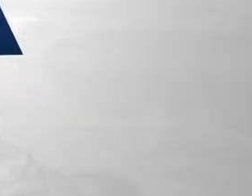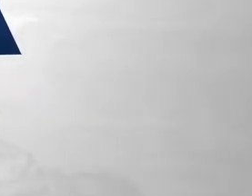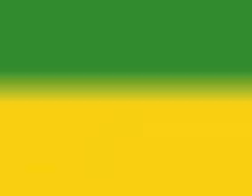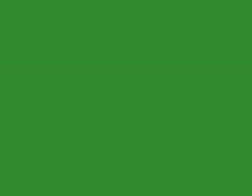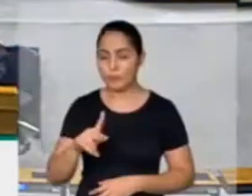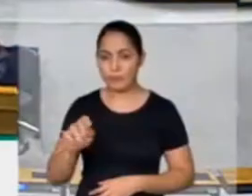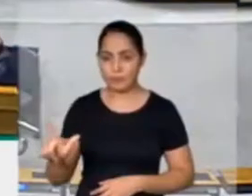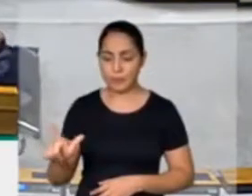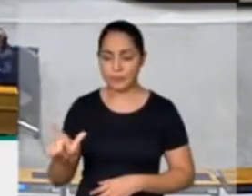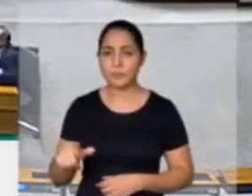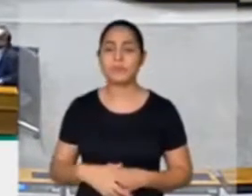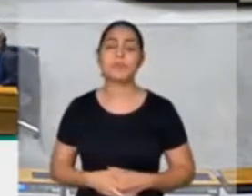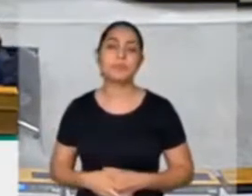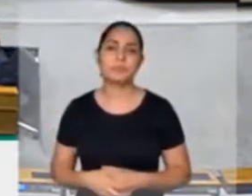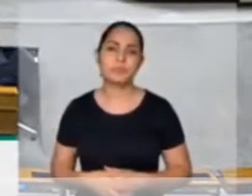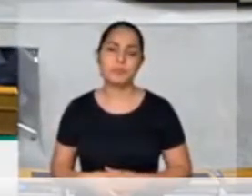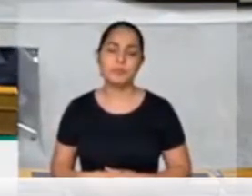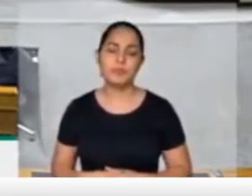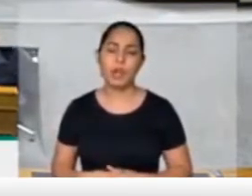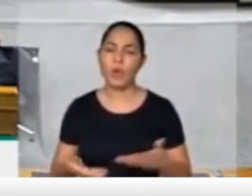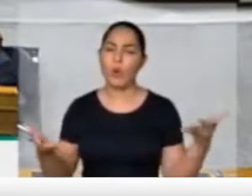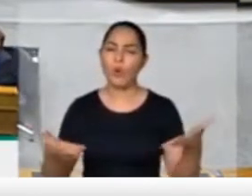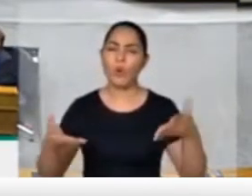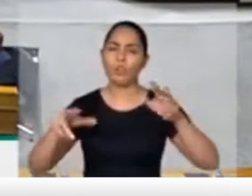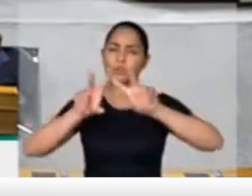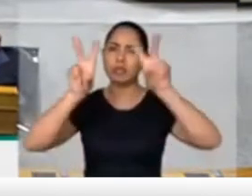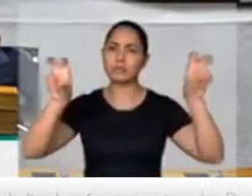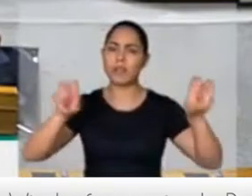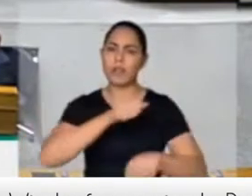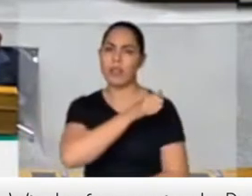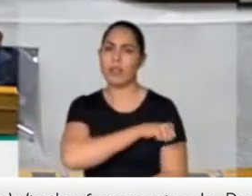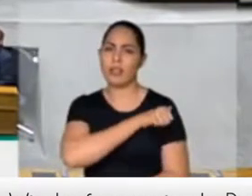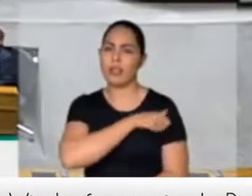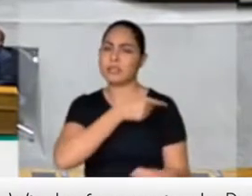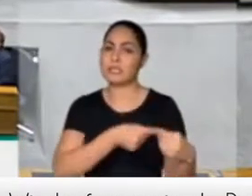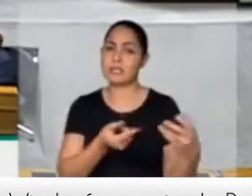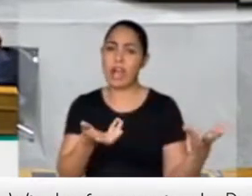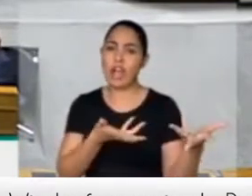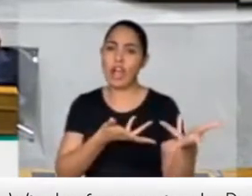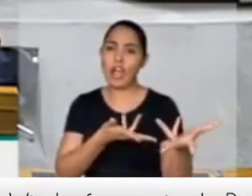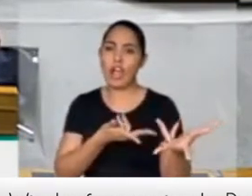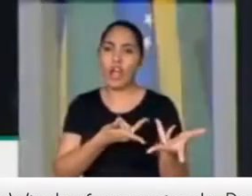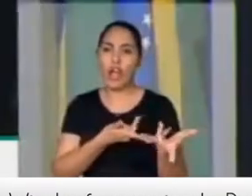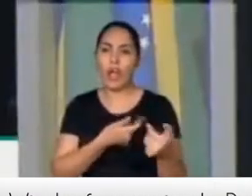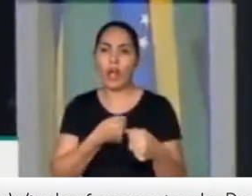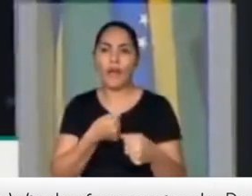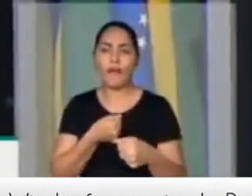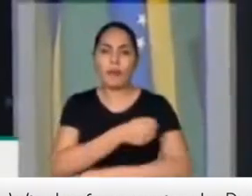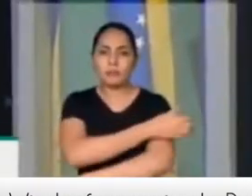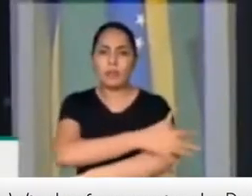mas hoje eu vim falar exatamente na cidade maravilhosa presidente rompeu e mais precisamente na praia do pepê